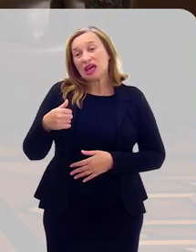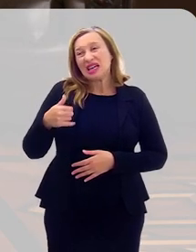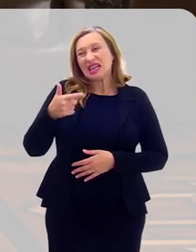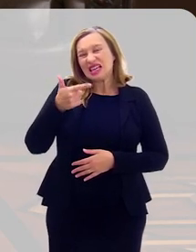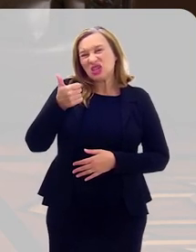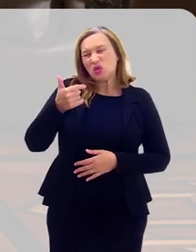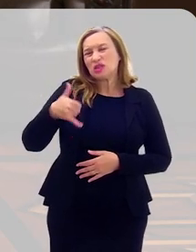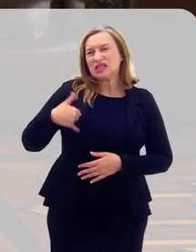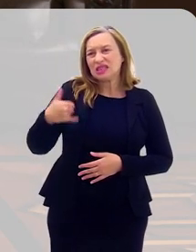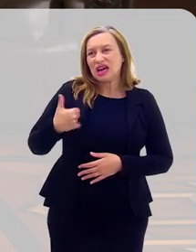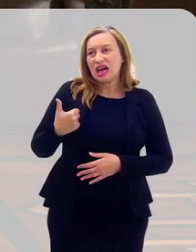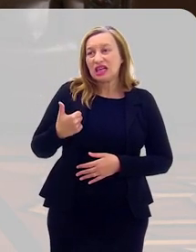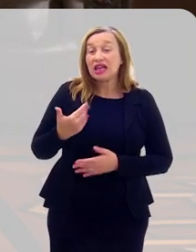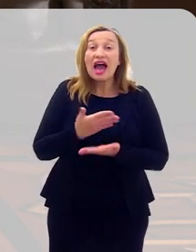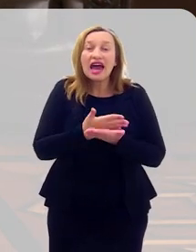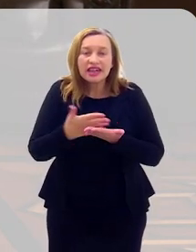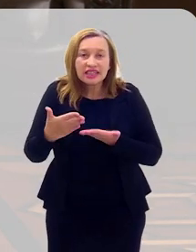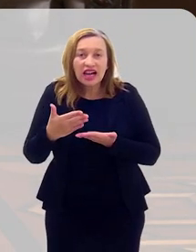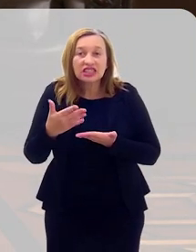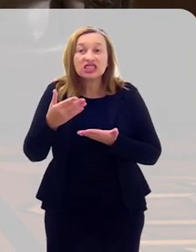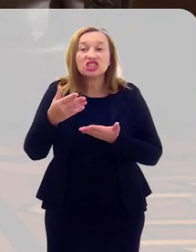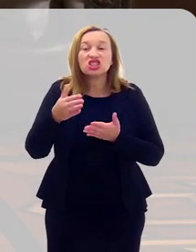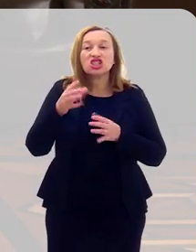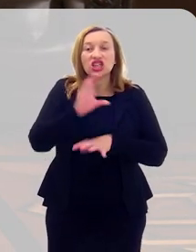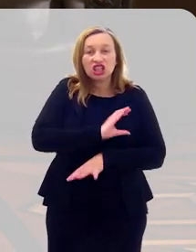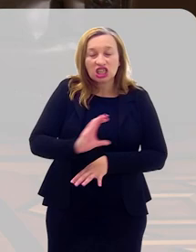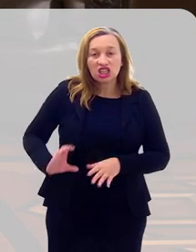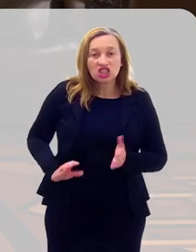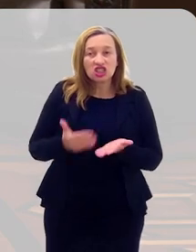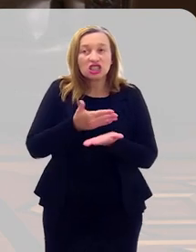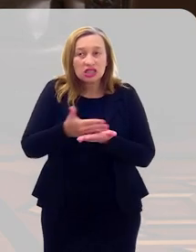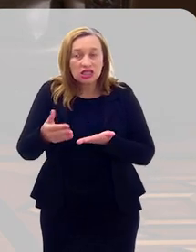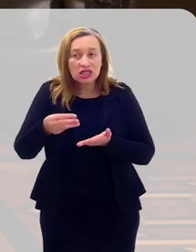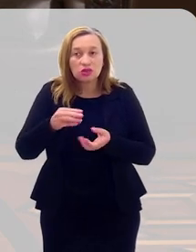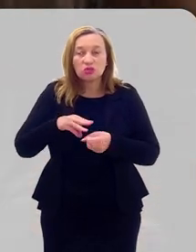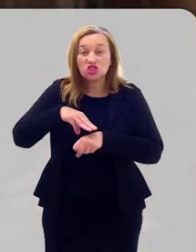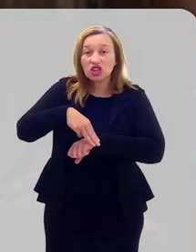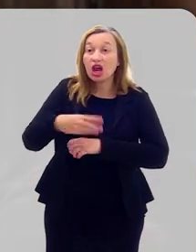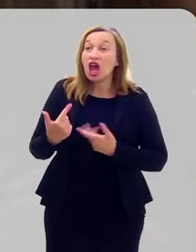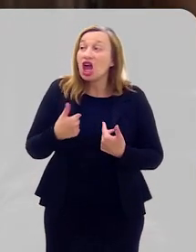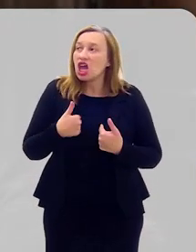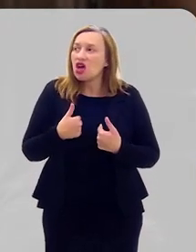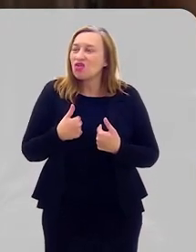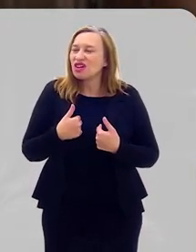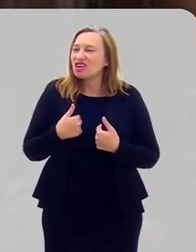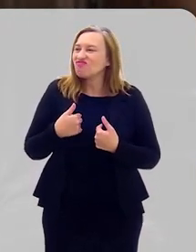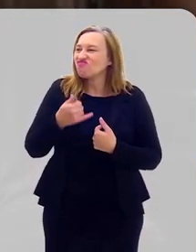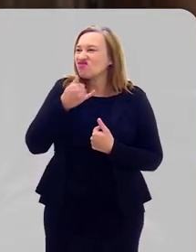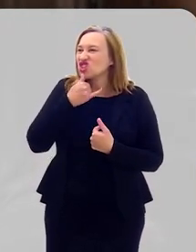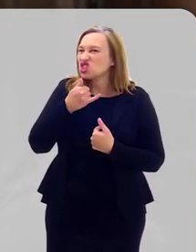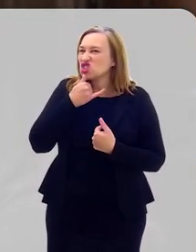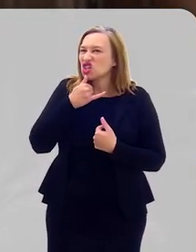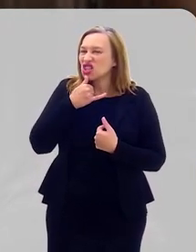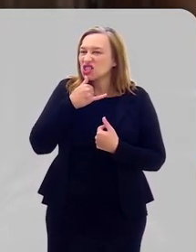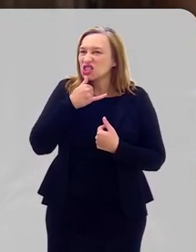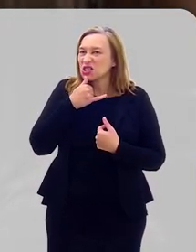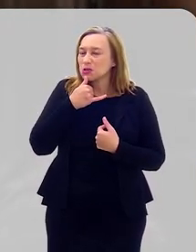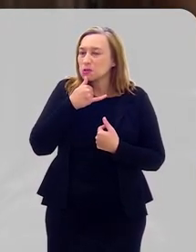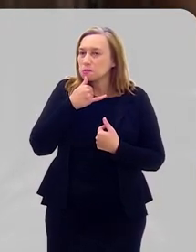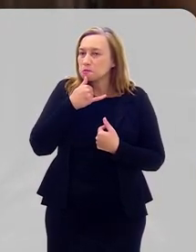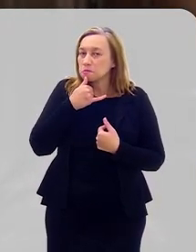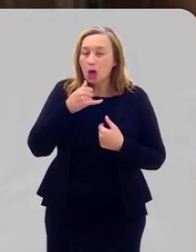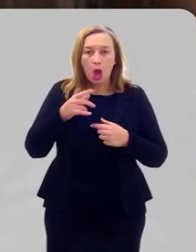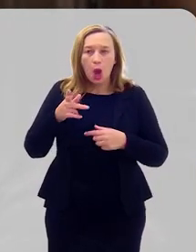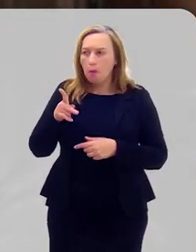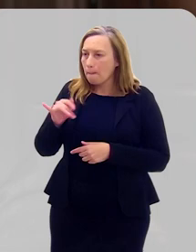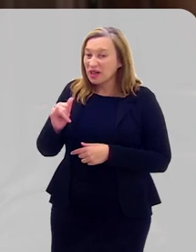ia fazer 12 anos. A idade que Cristo começa o seu ministério. E isso me levou a umas revoltas muito grandes. Mas meu pai